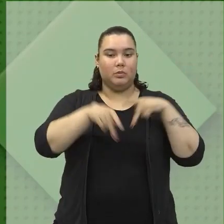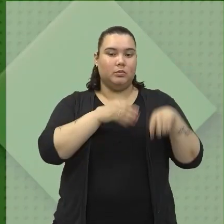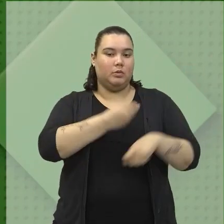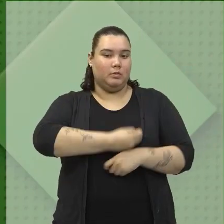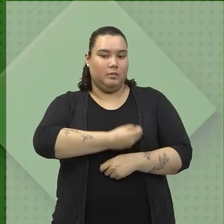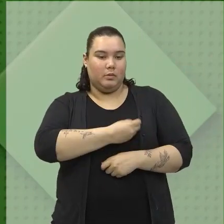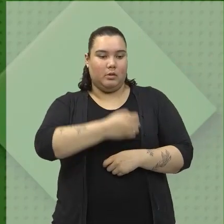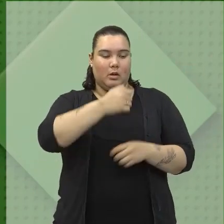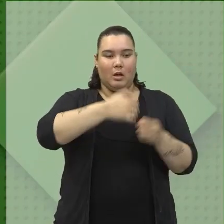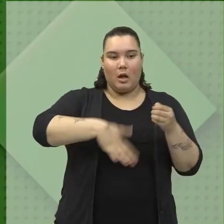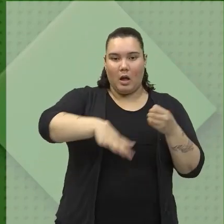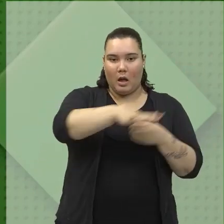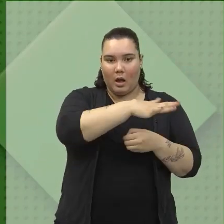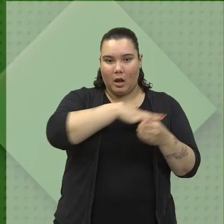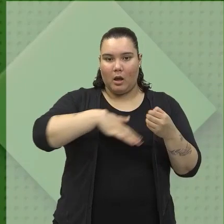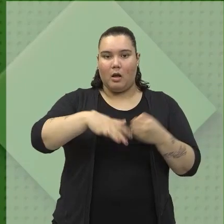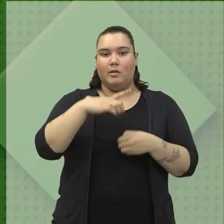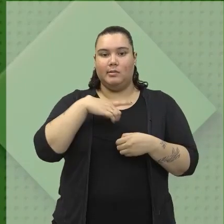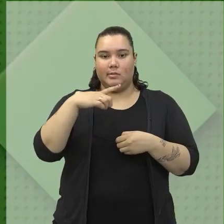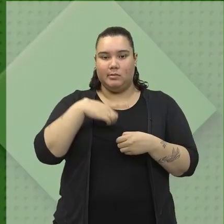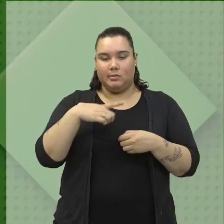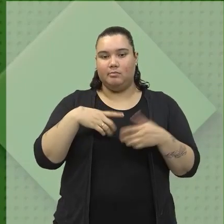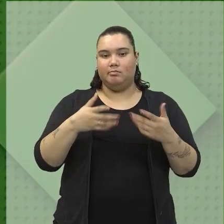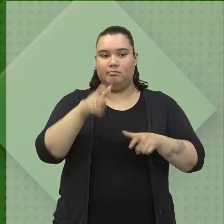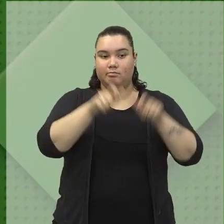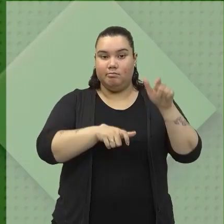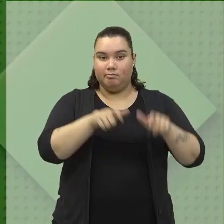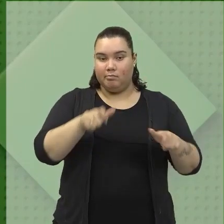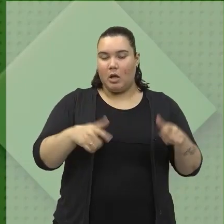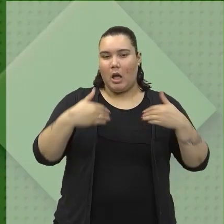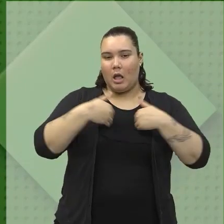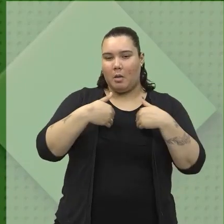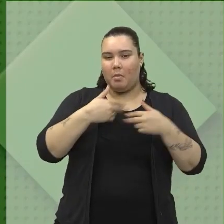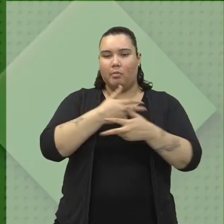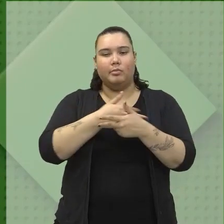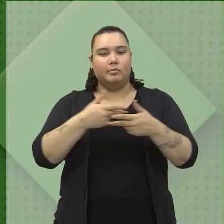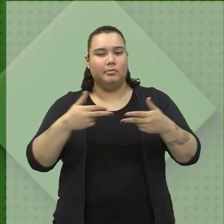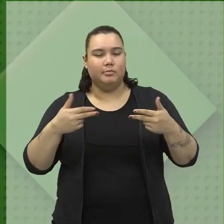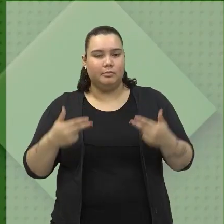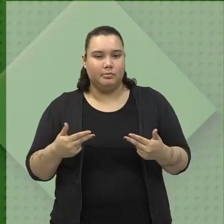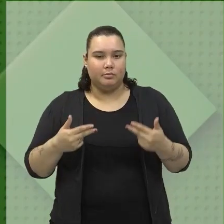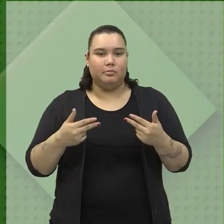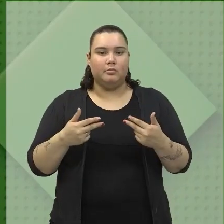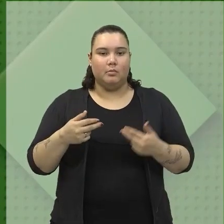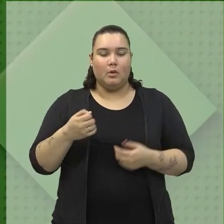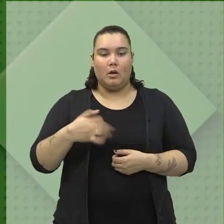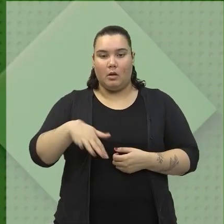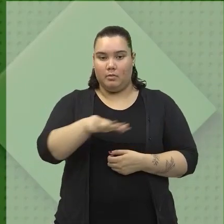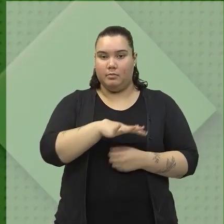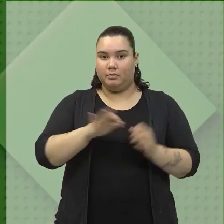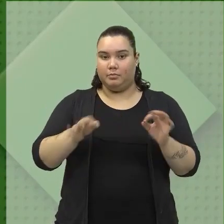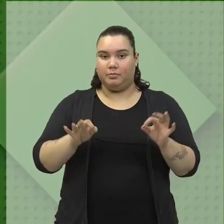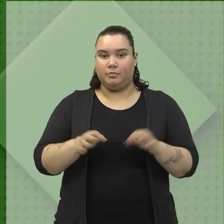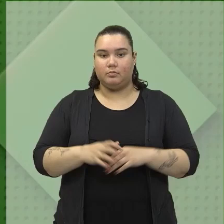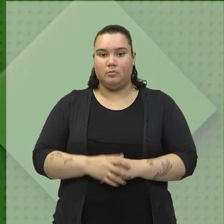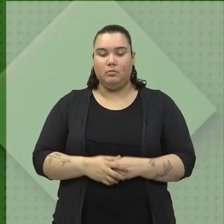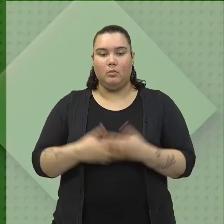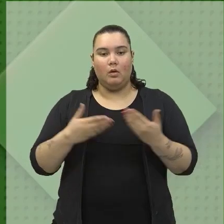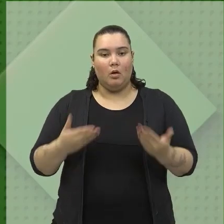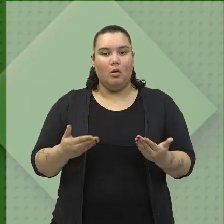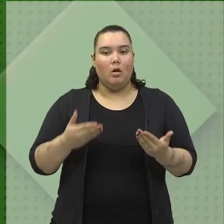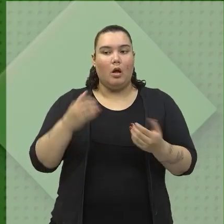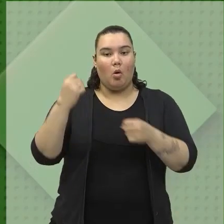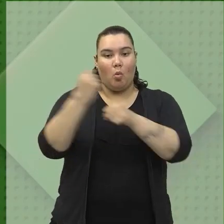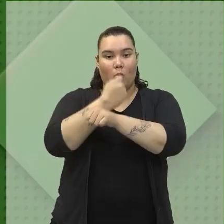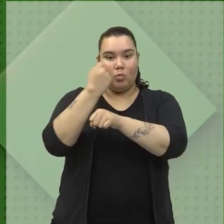ali em volta, né? Traz um prejuízo para os seres vivos, né, que estão ali naquela realidade. Então, toda a construção ali de uma